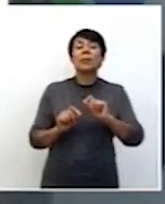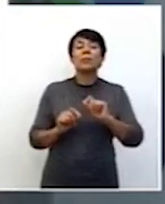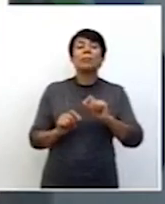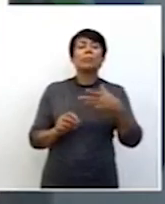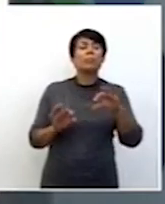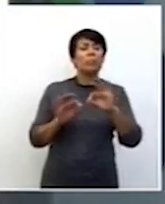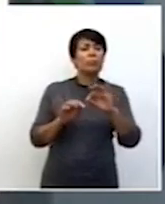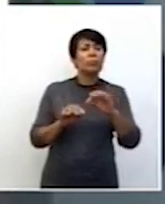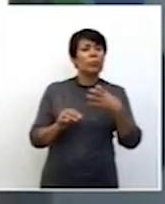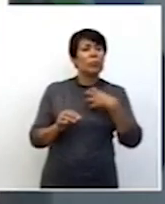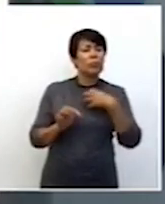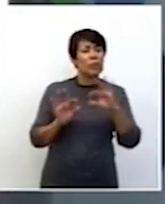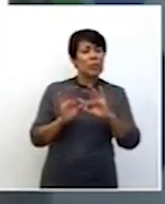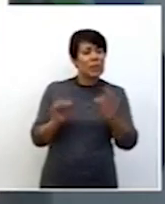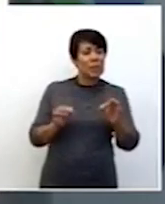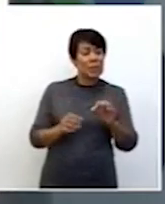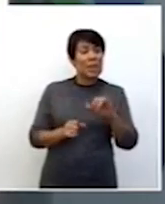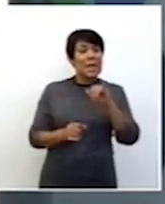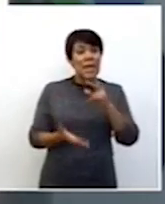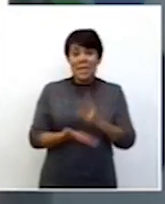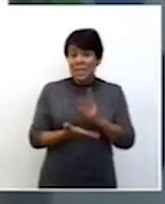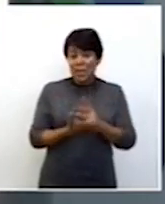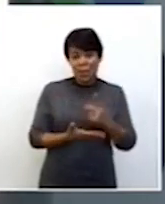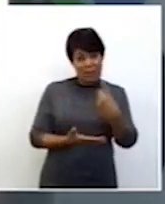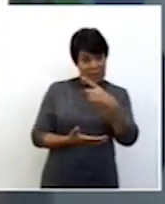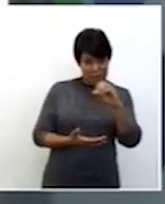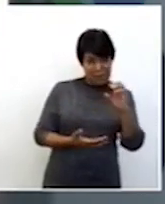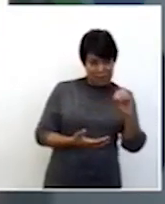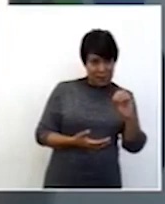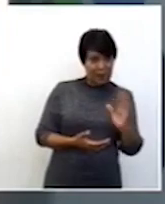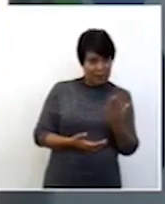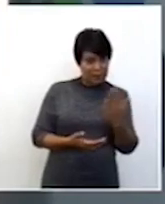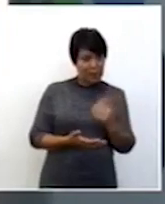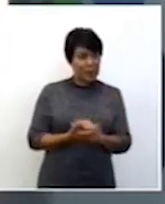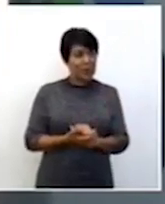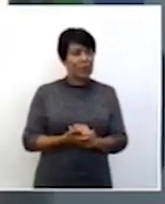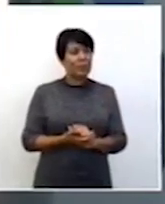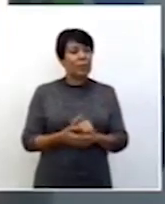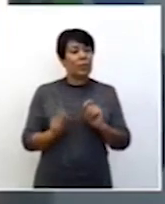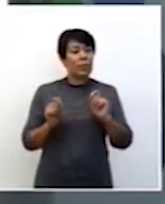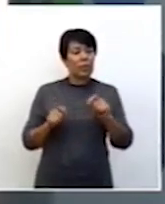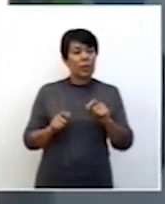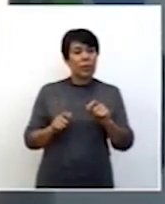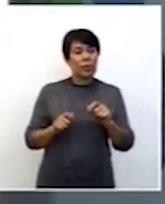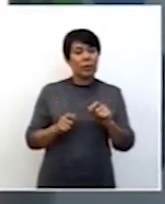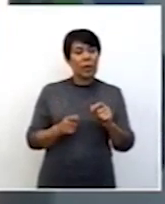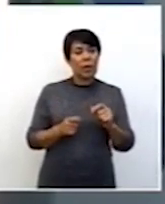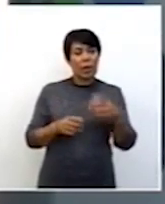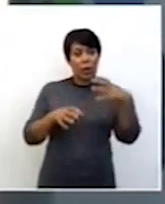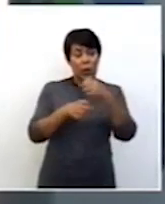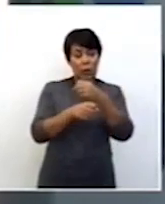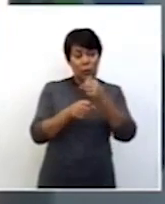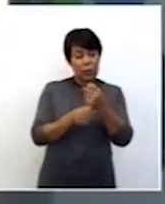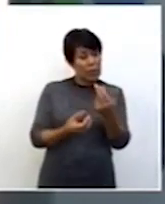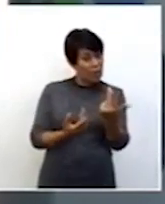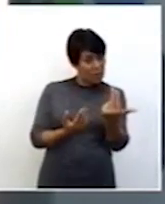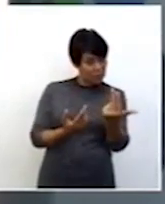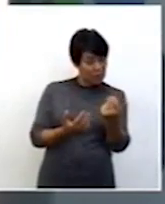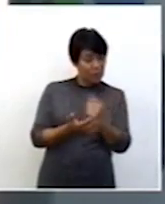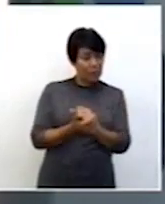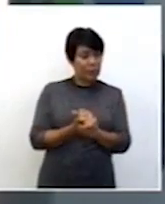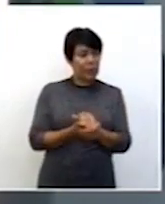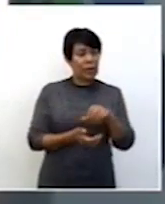Então, quando for 100, aqui minha posição, eu vou fazer essa mesma conta. Então, aqui, ó,